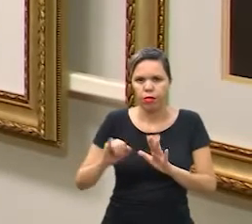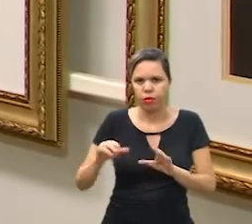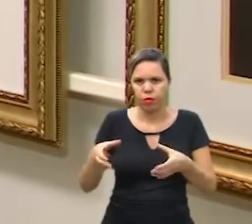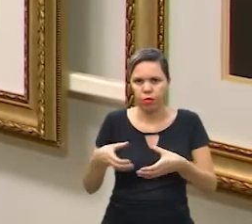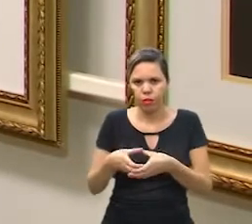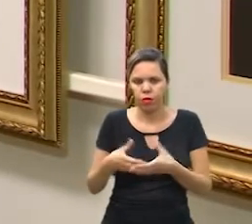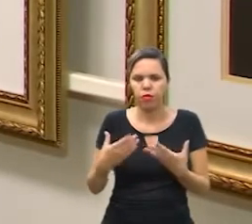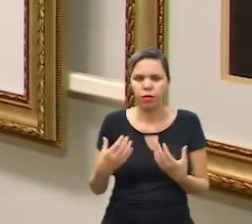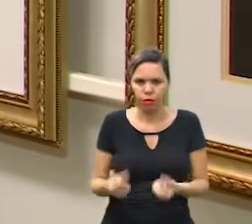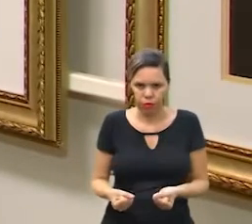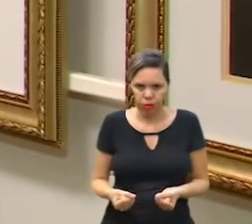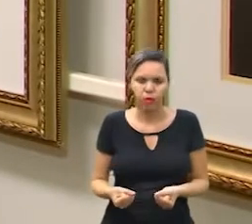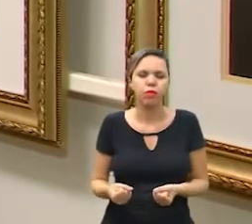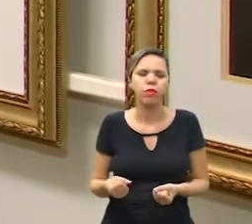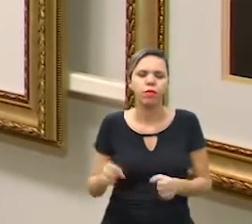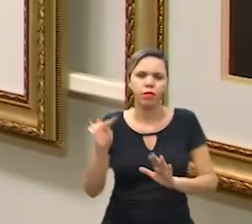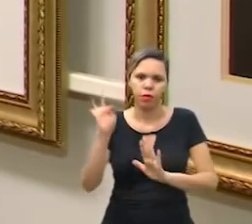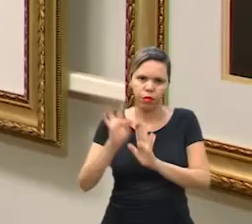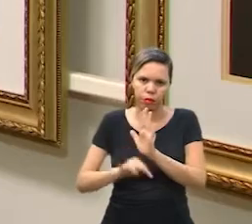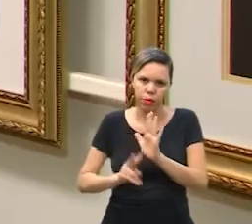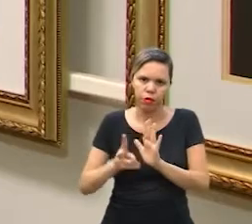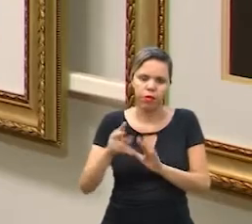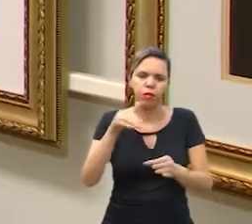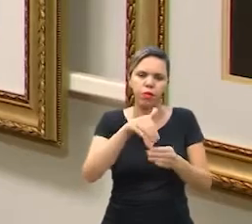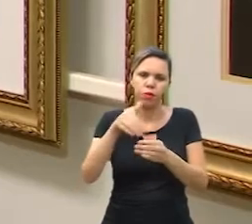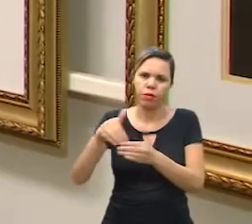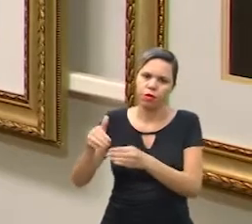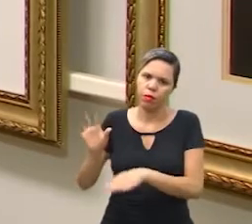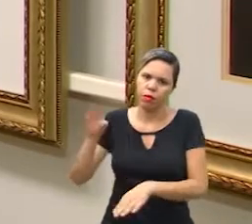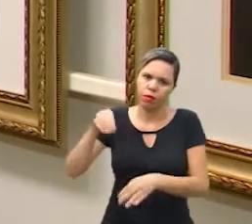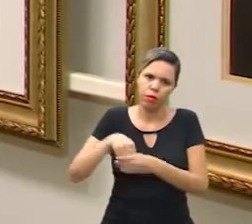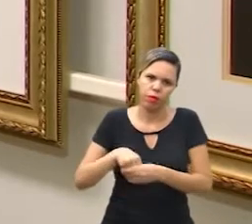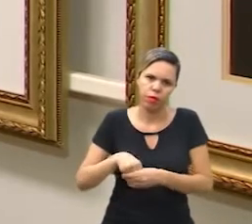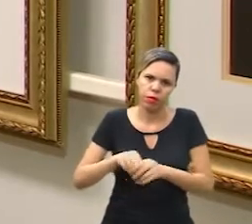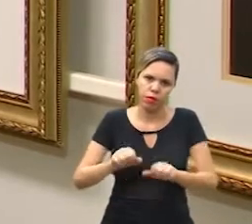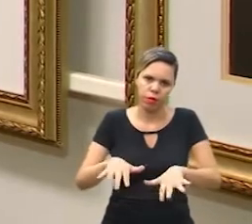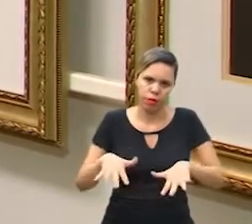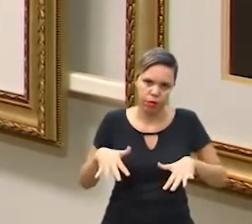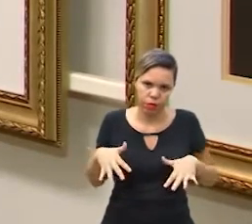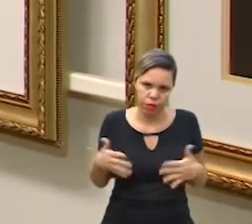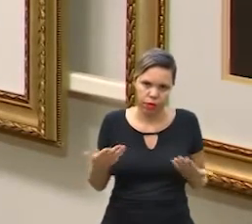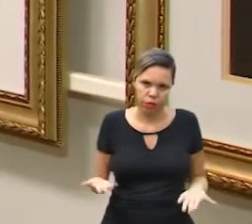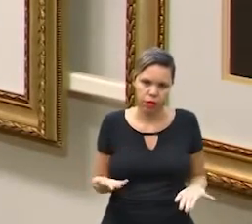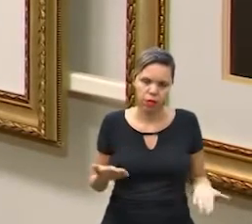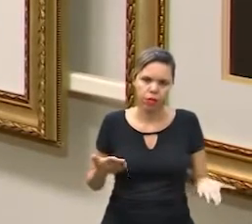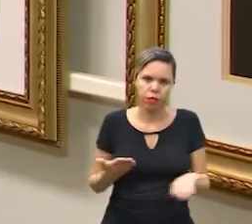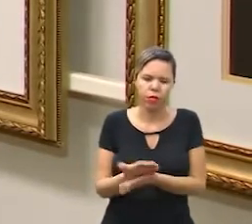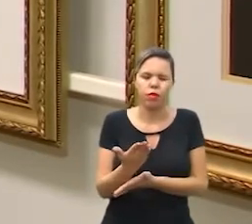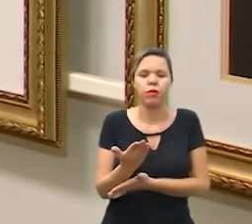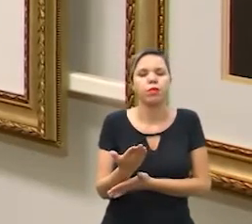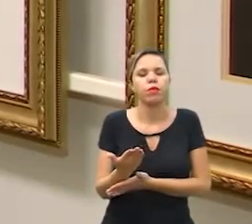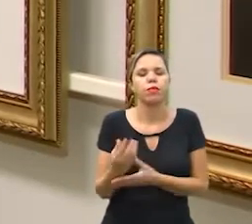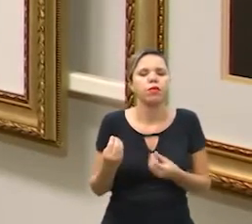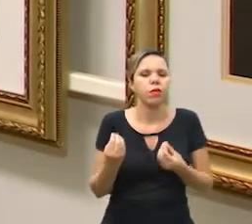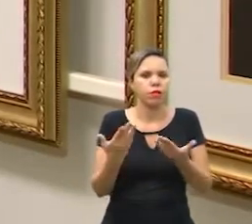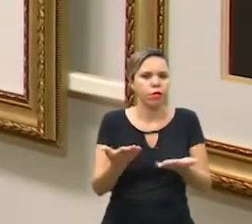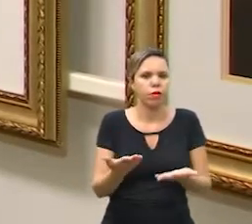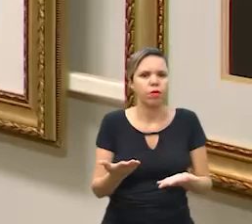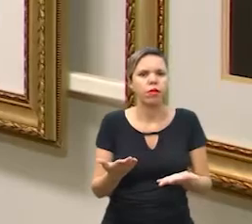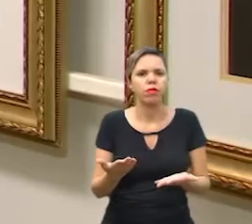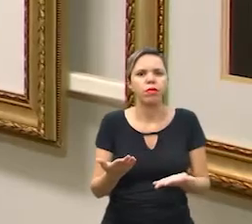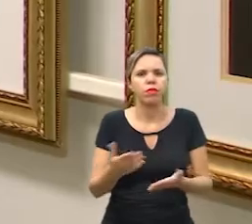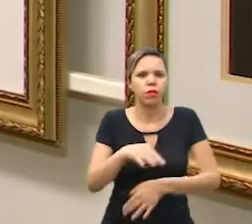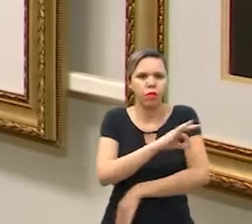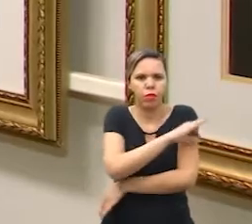interno. Se a comissão for favorável, o texto segue para a votação interna no plenário. Se aprovado, é